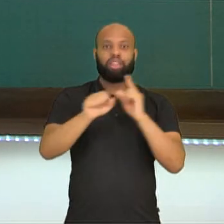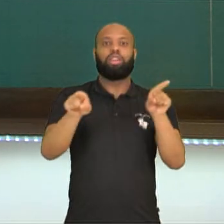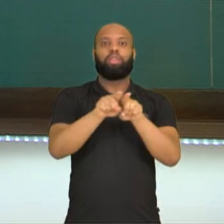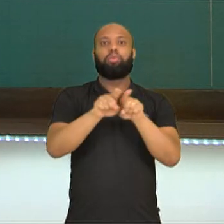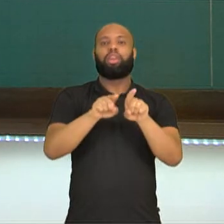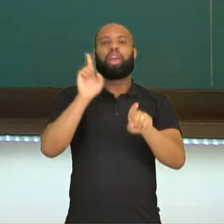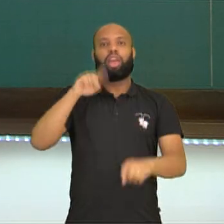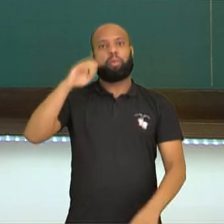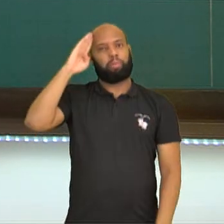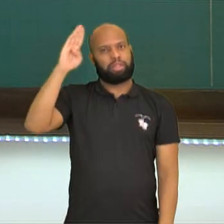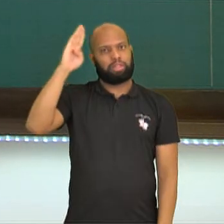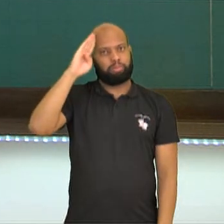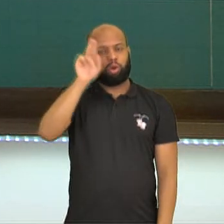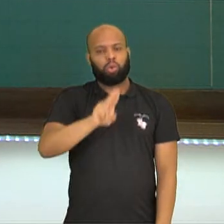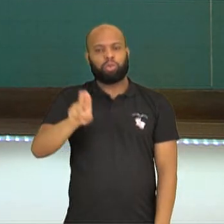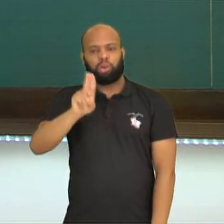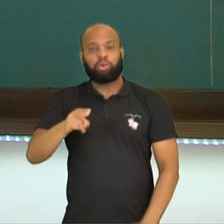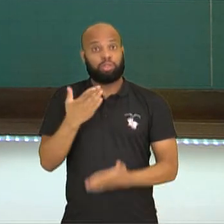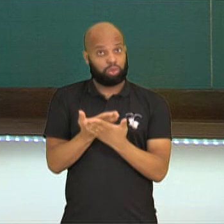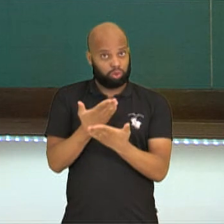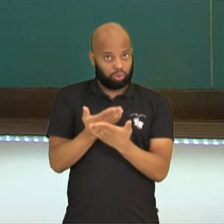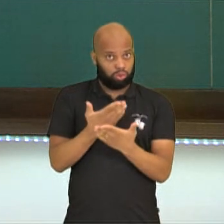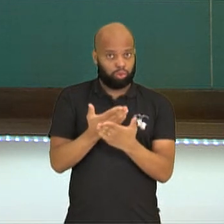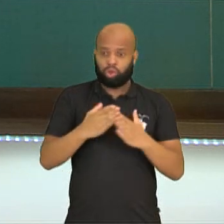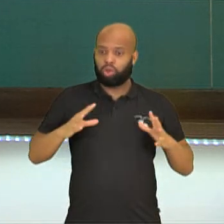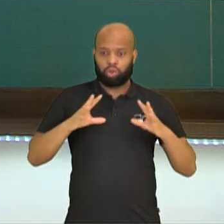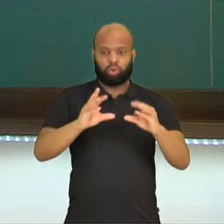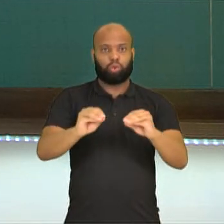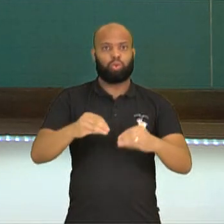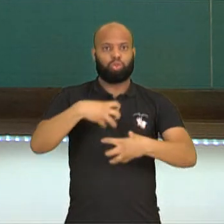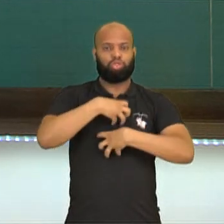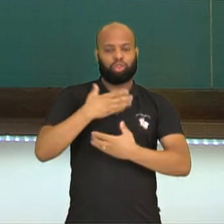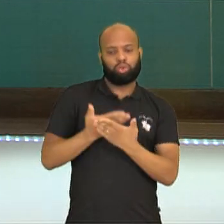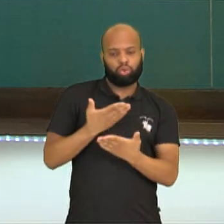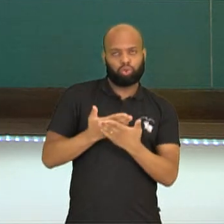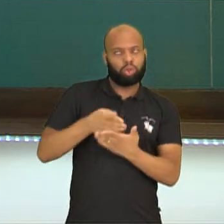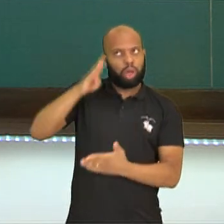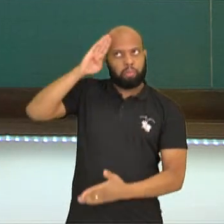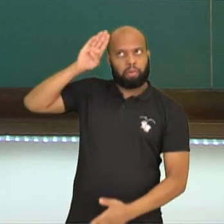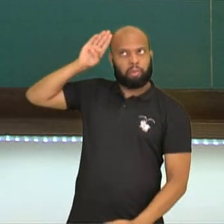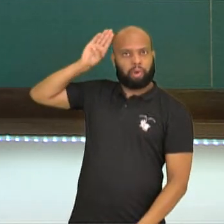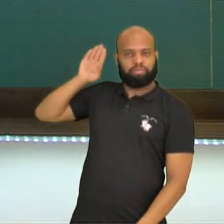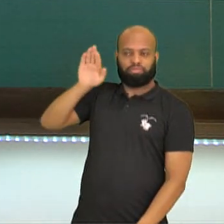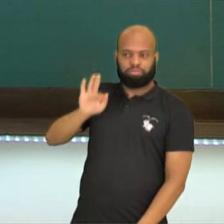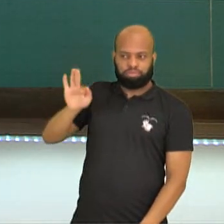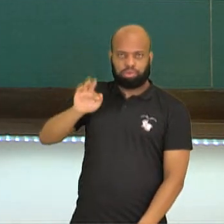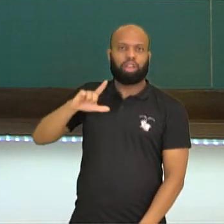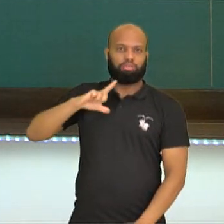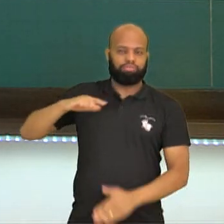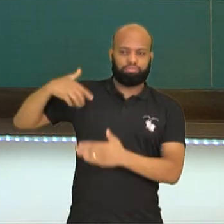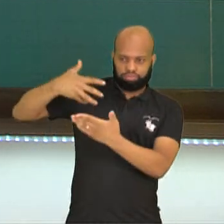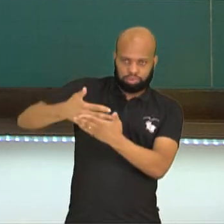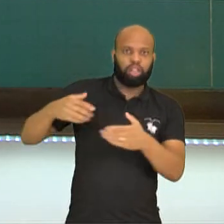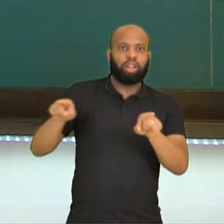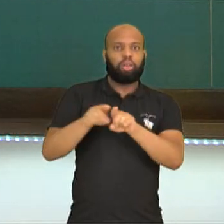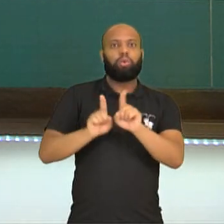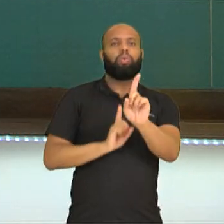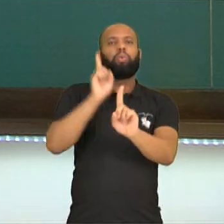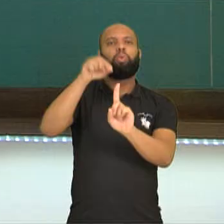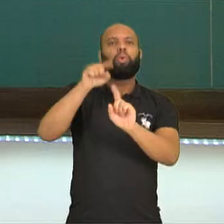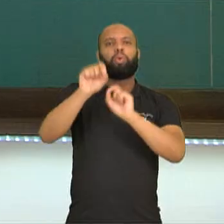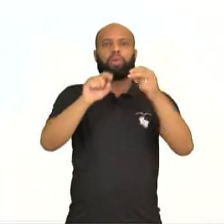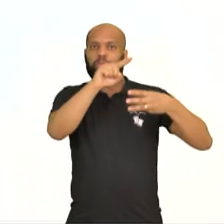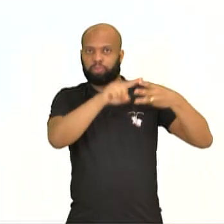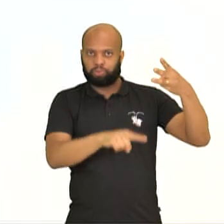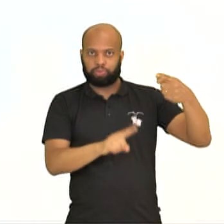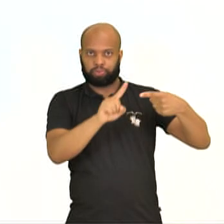das principais ferramentas de estudo de toda uma vida acadêmica, né? Os nossos objetivos, então, se organizam em três